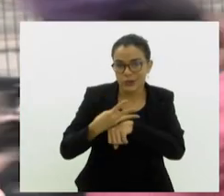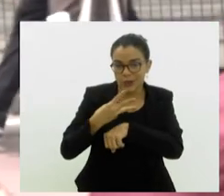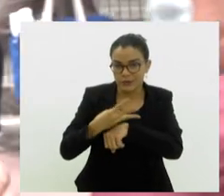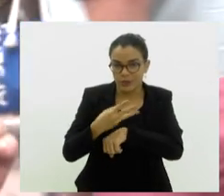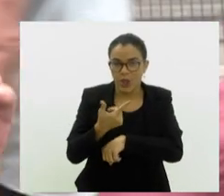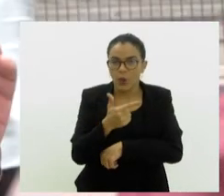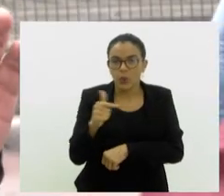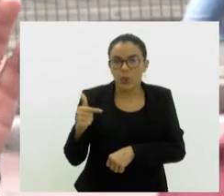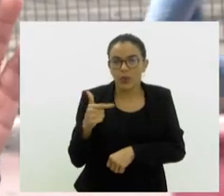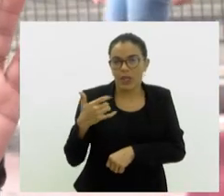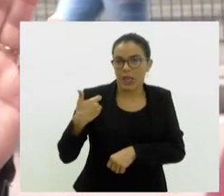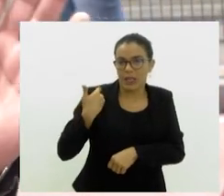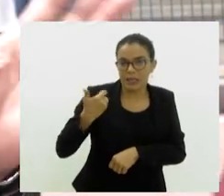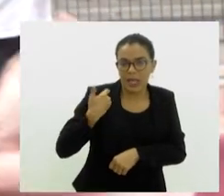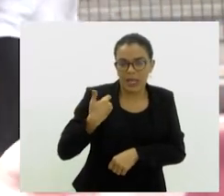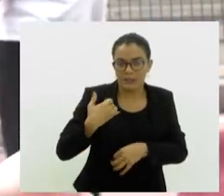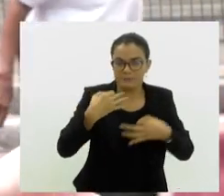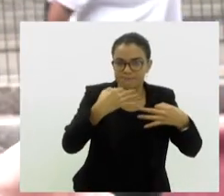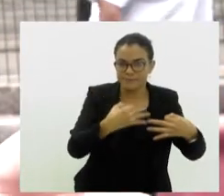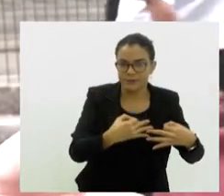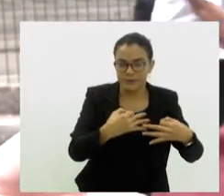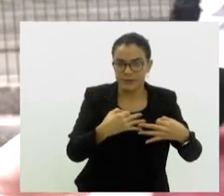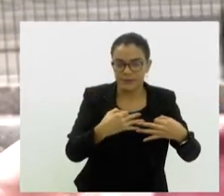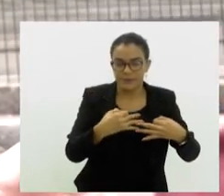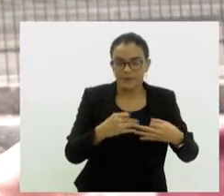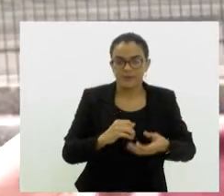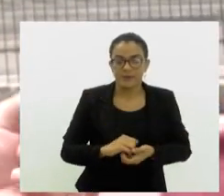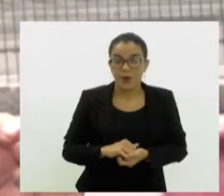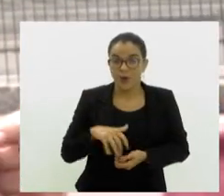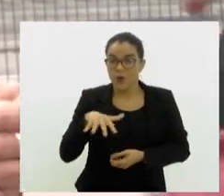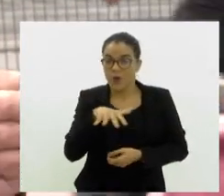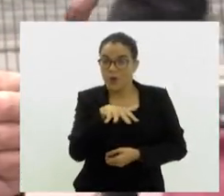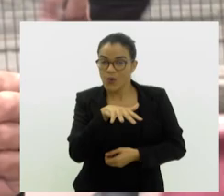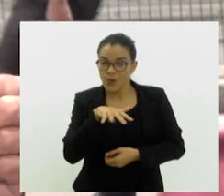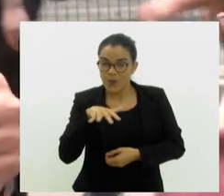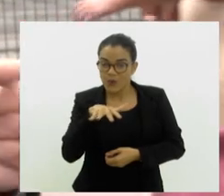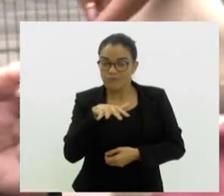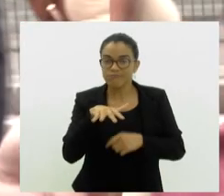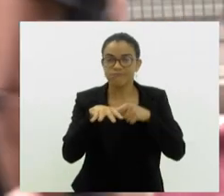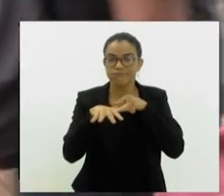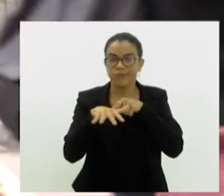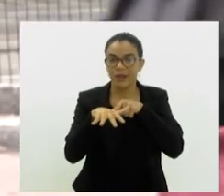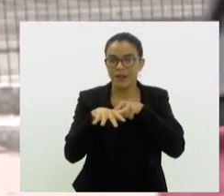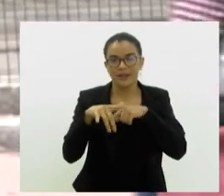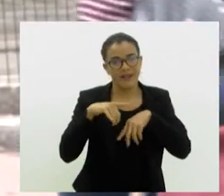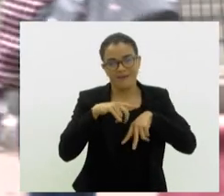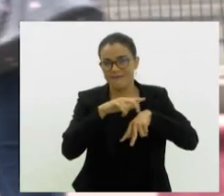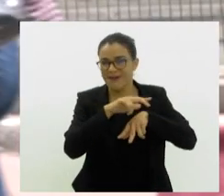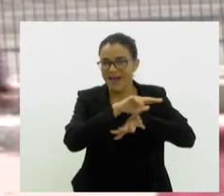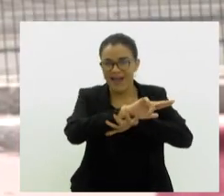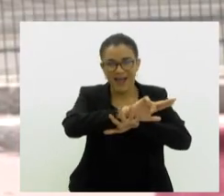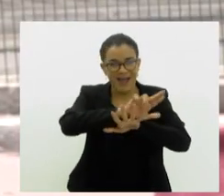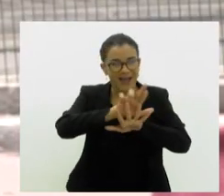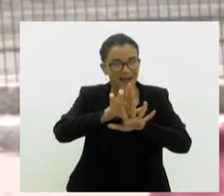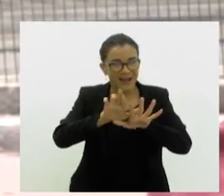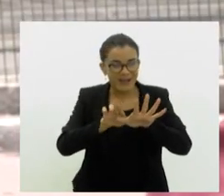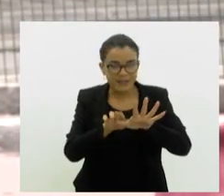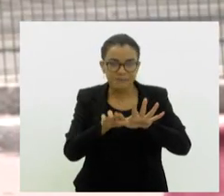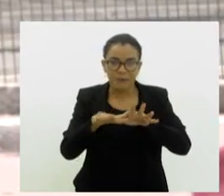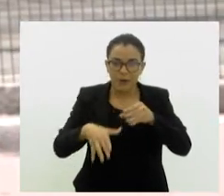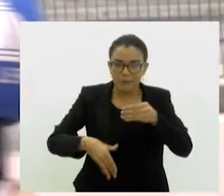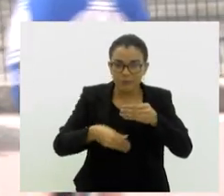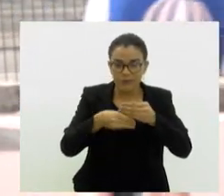uma categoria, mas esse ambiente favorável tem uma série de fatores que podem contribuir para